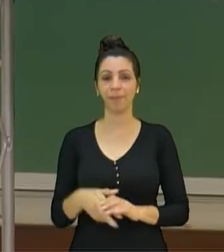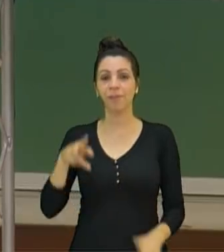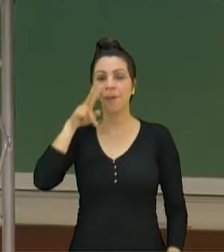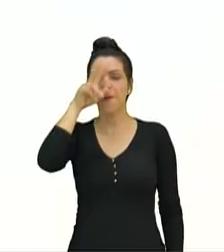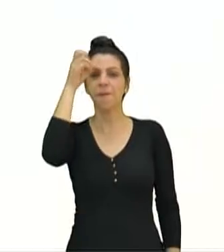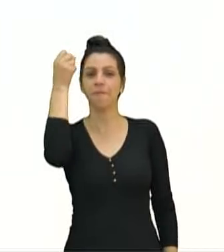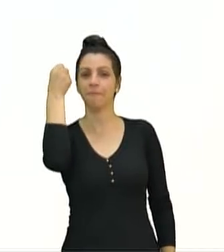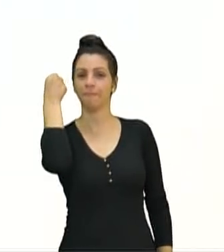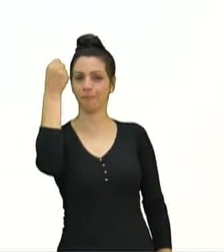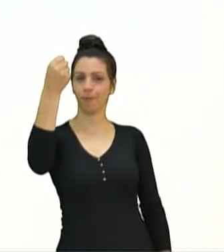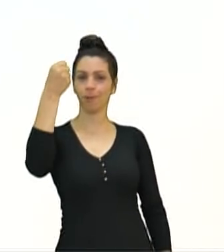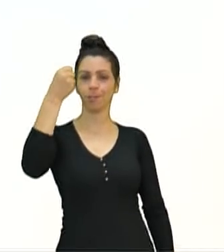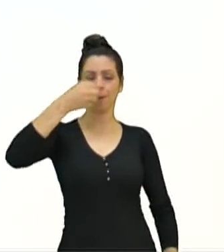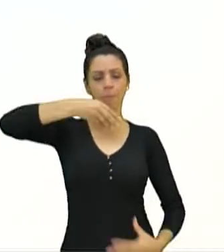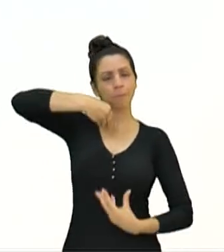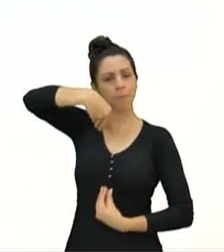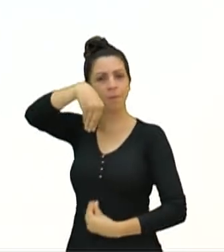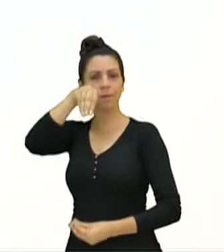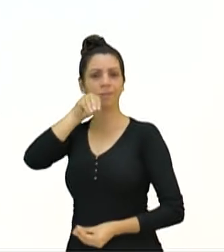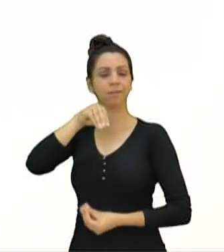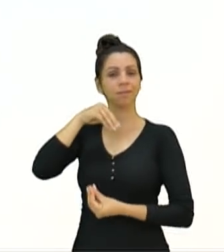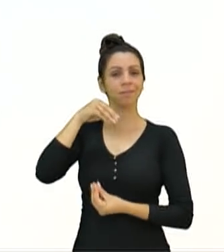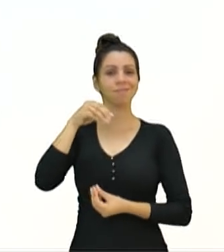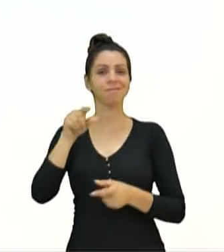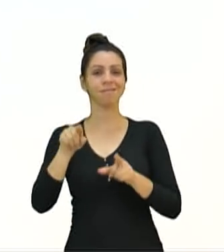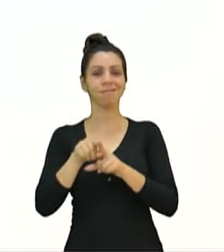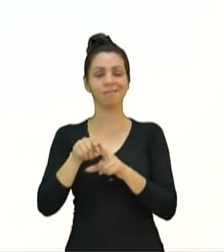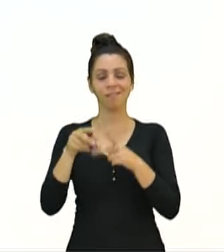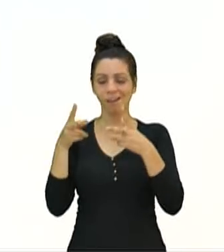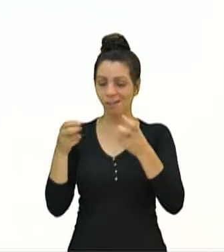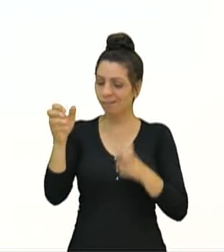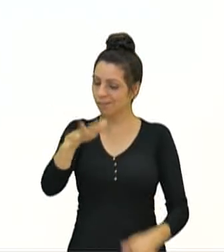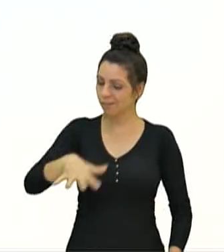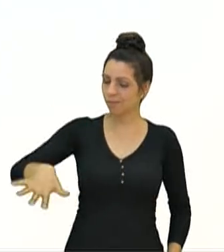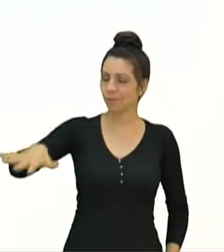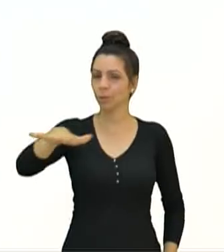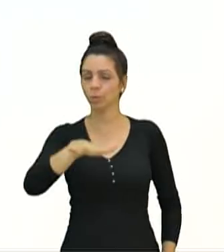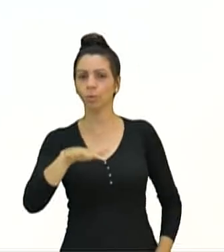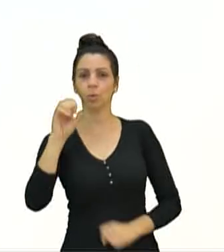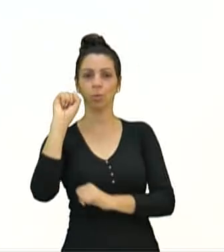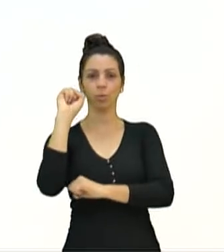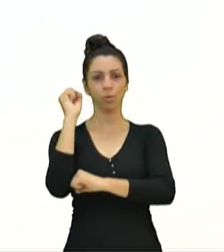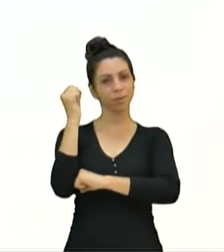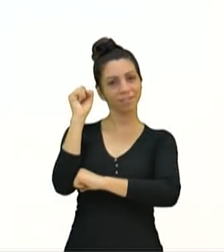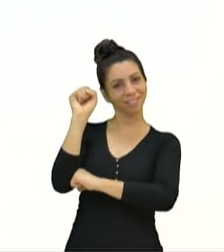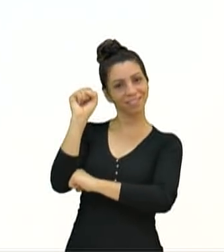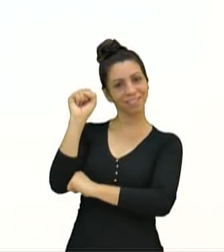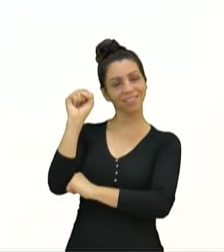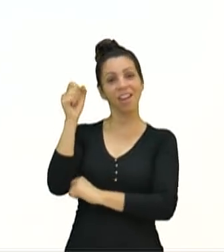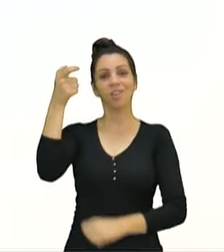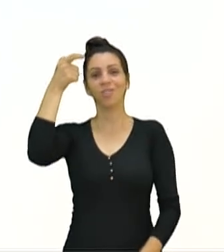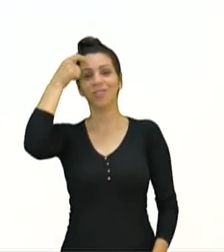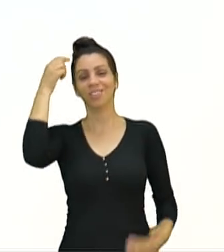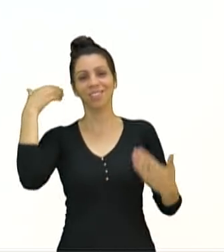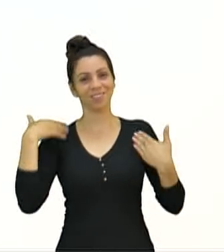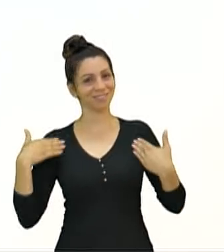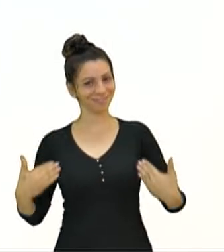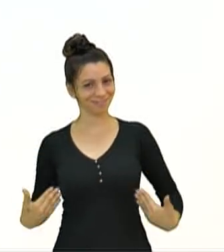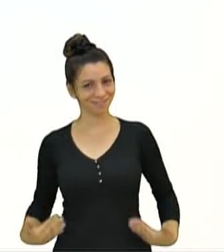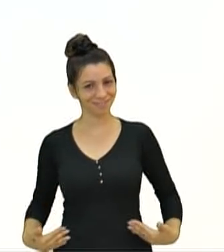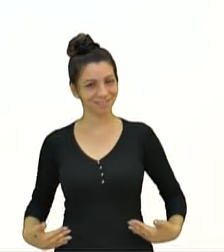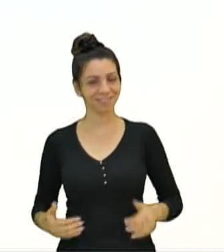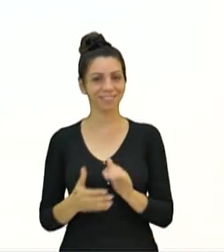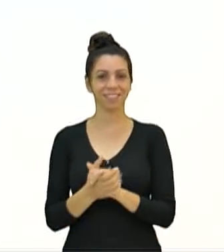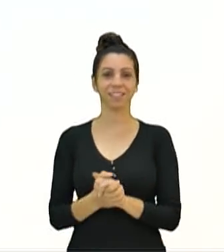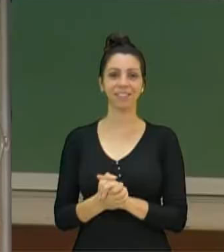Força, flexibilidade, orientação espacial, coordenação motora e consciência corporal. Então,